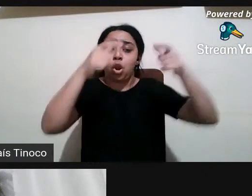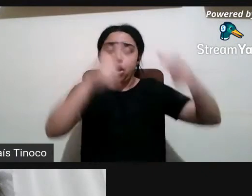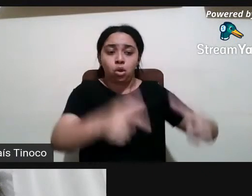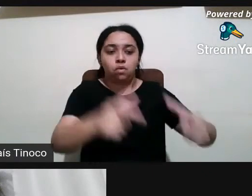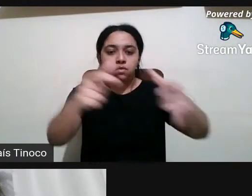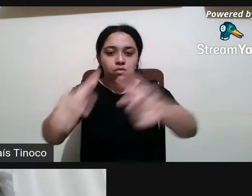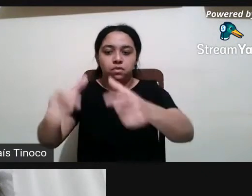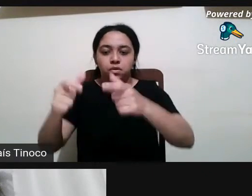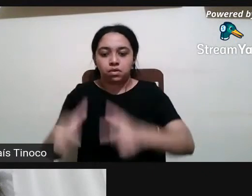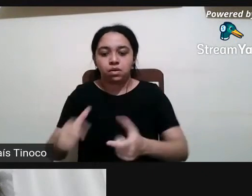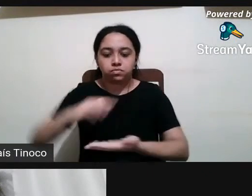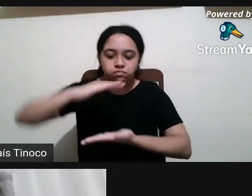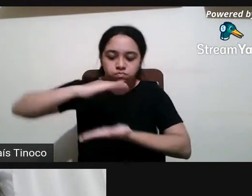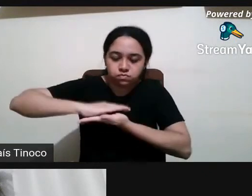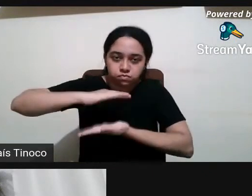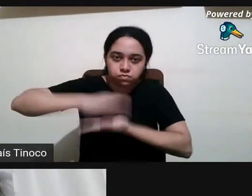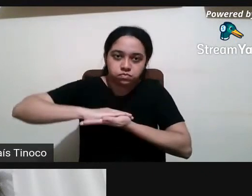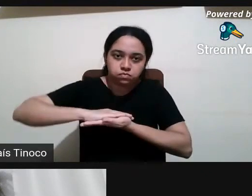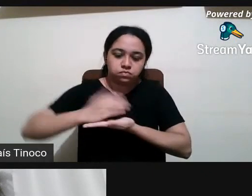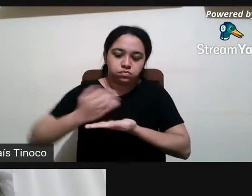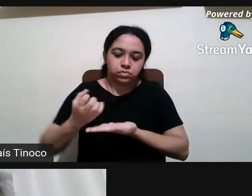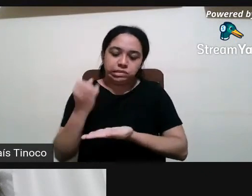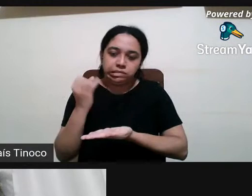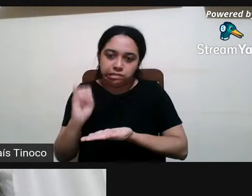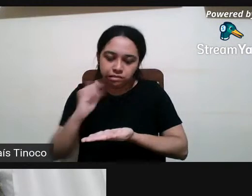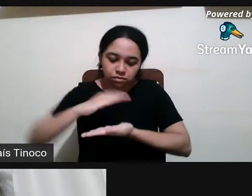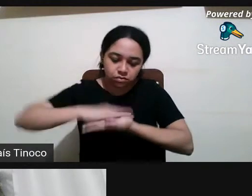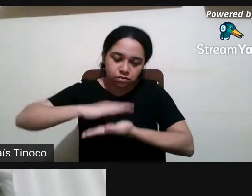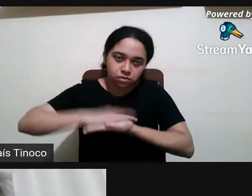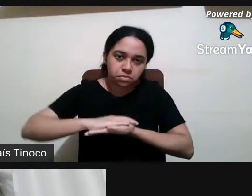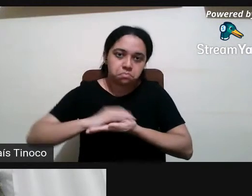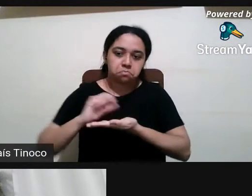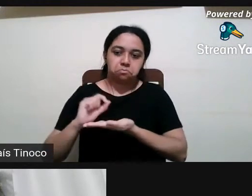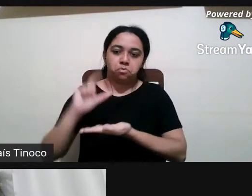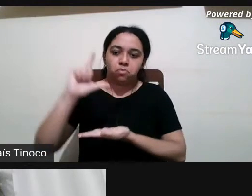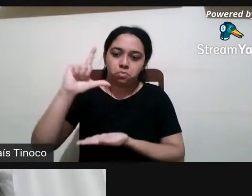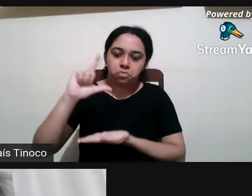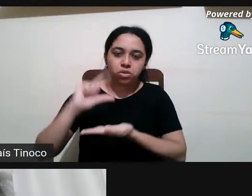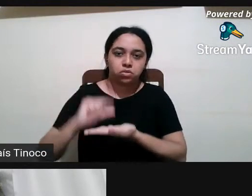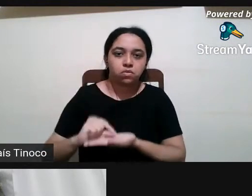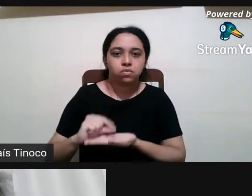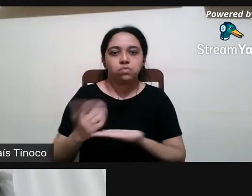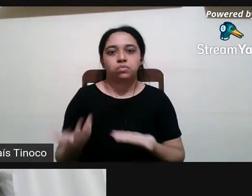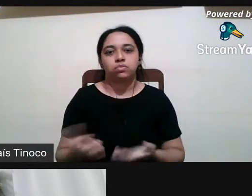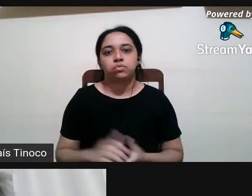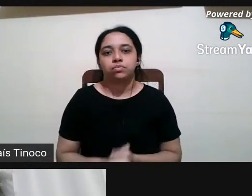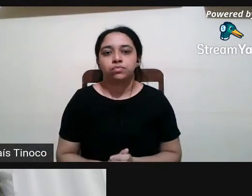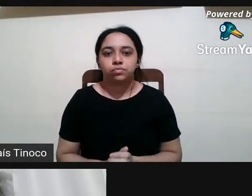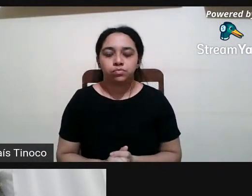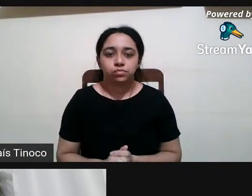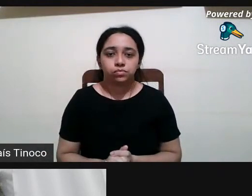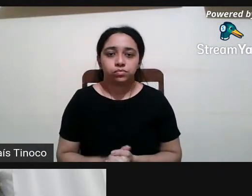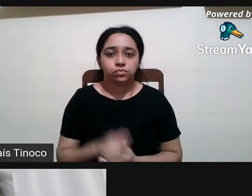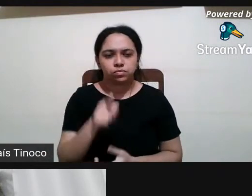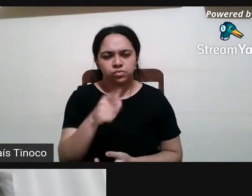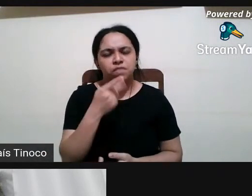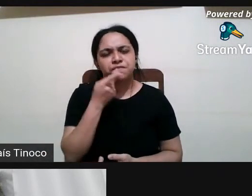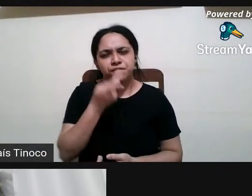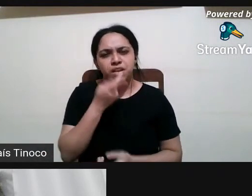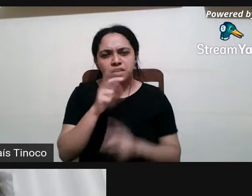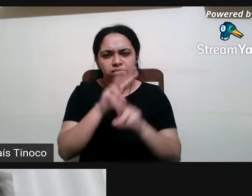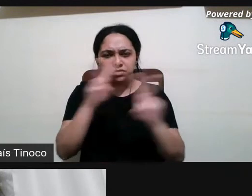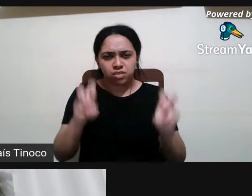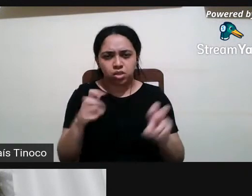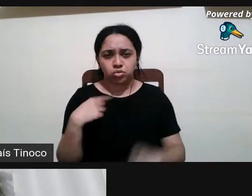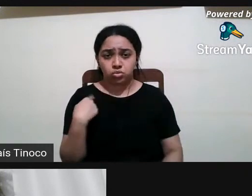onde tem partículas maiores, se as partículas são menores. Uhum. E já que estamos falando sobre as nossas